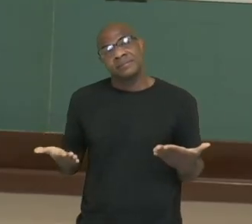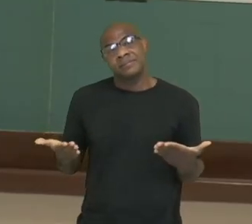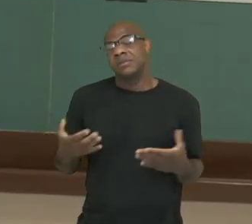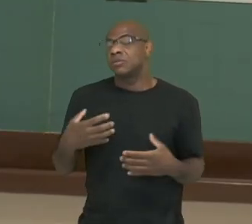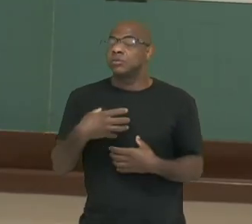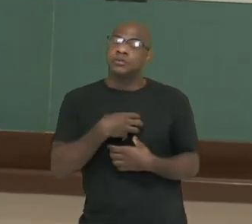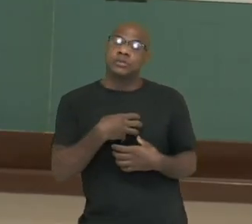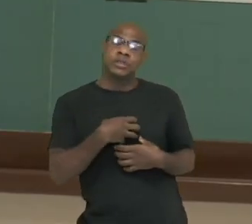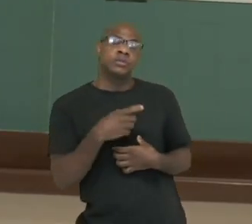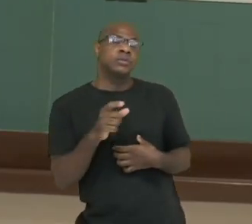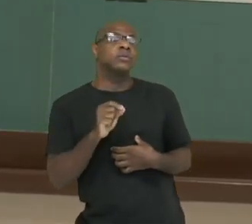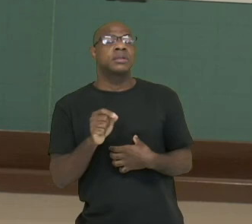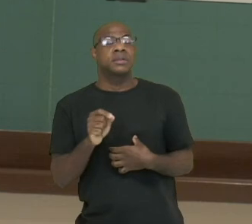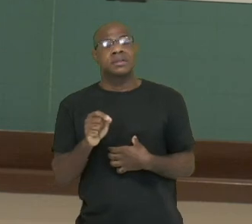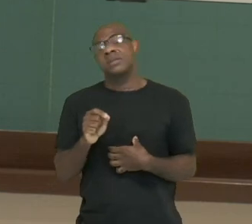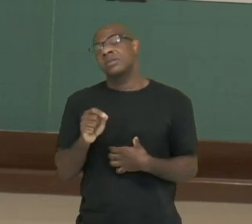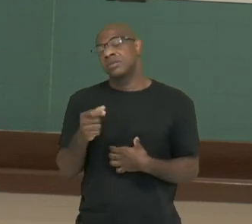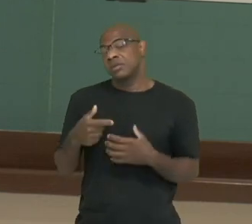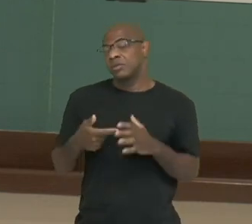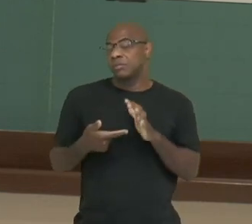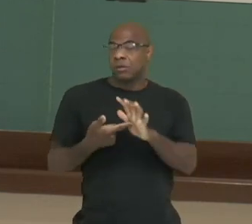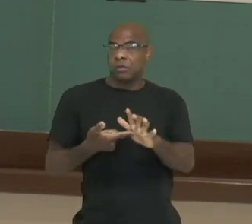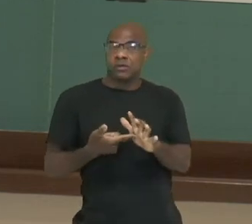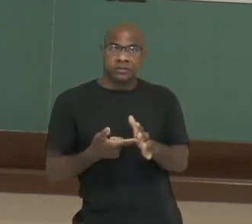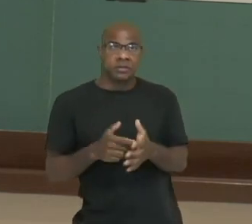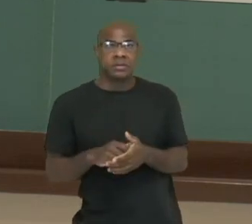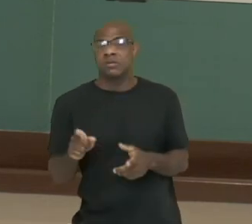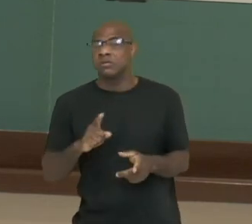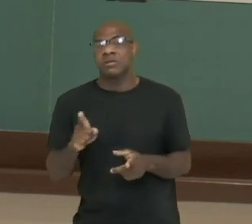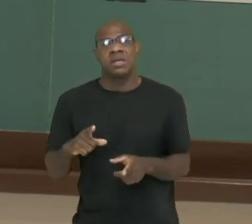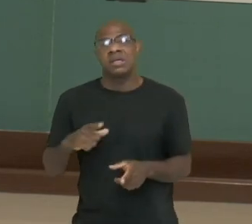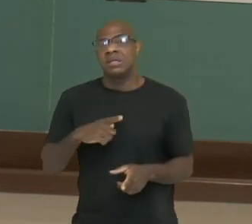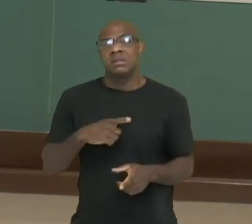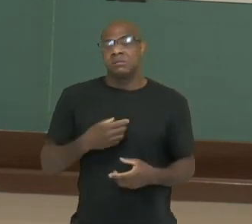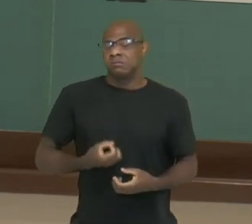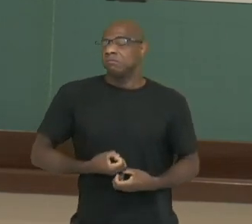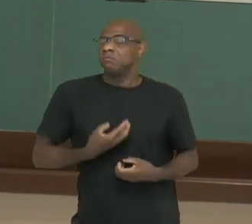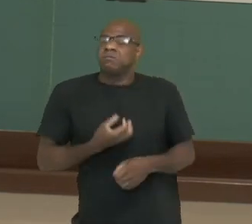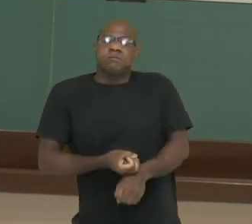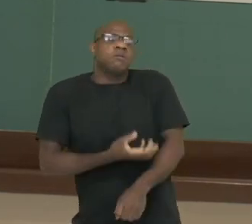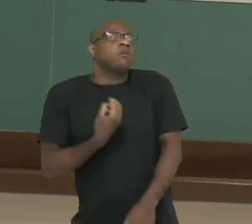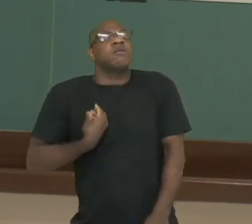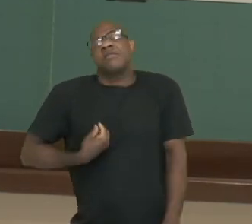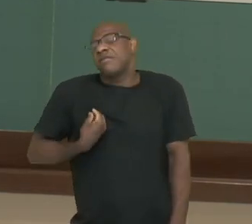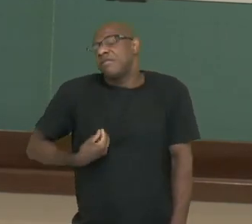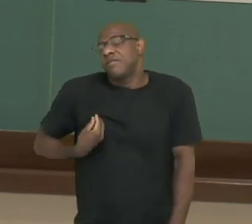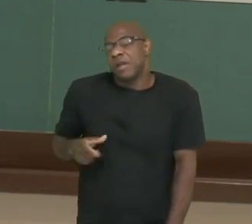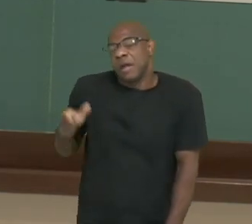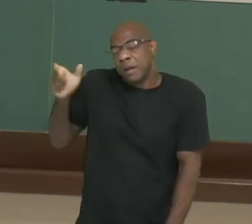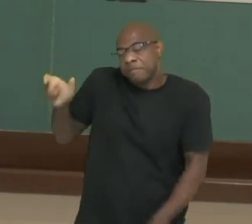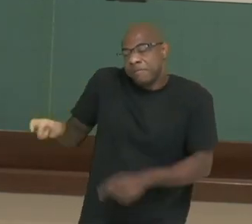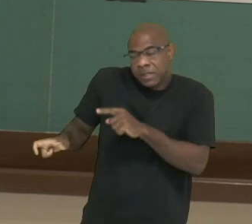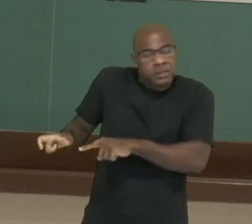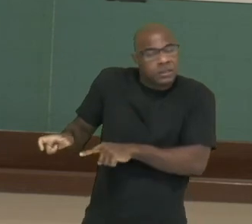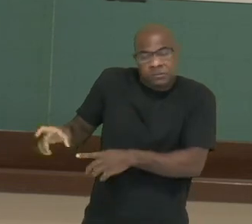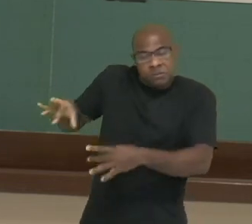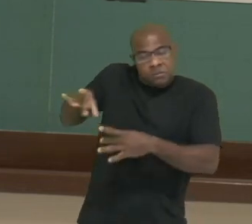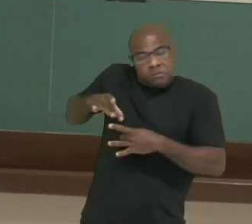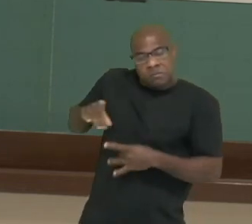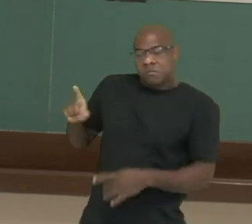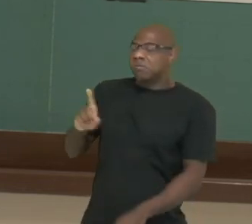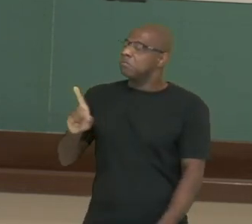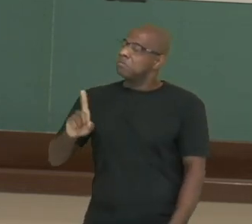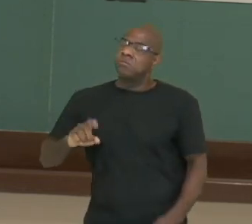jeito que o artista interpreta, né, ele não vai carregar na emoção, ele não vai viver a personagem, né? Ele vai estar